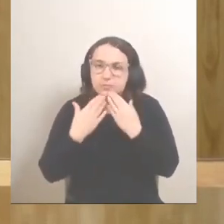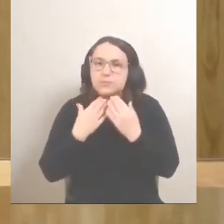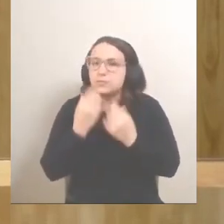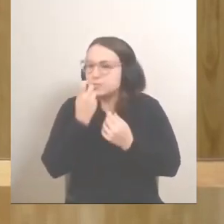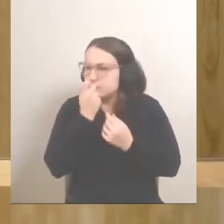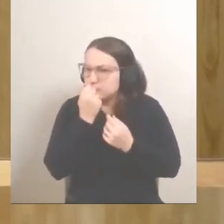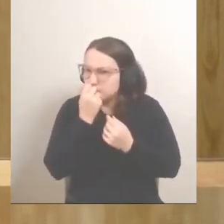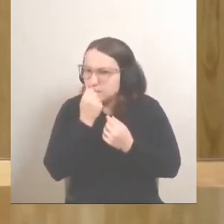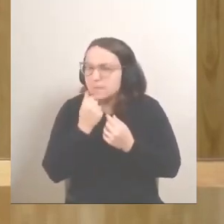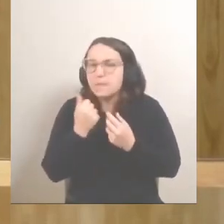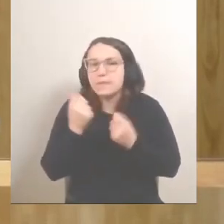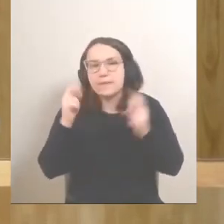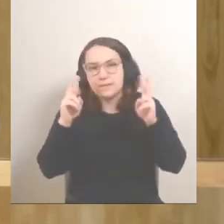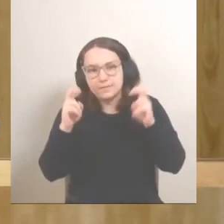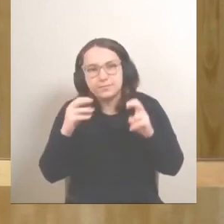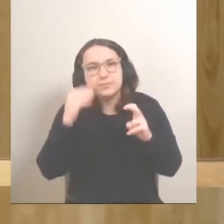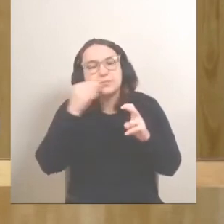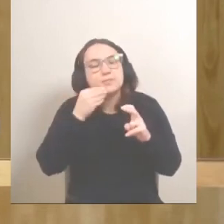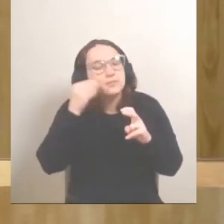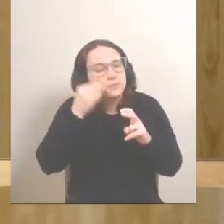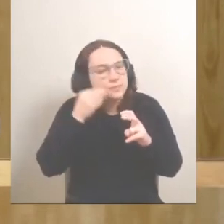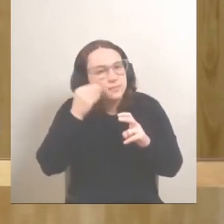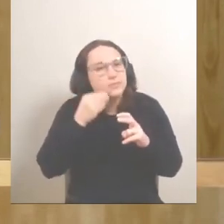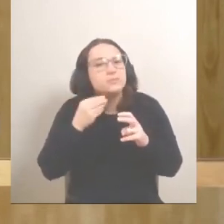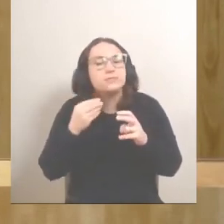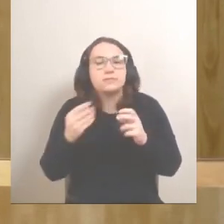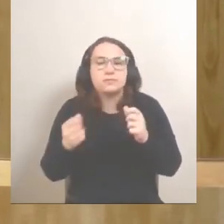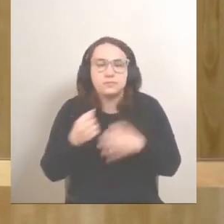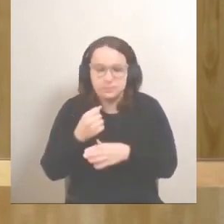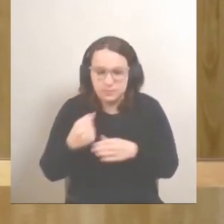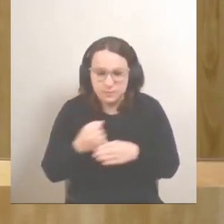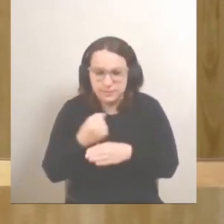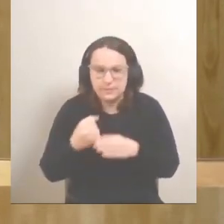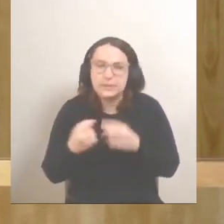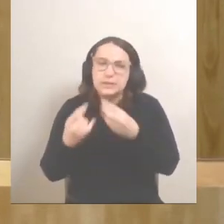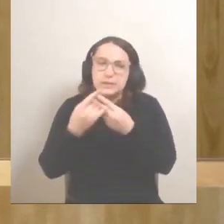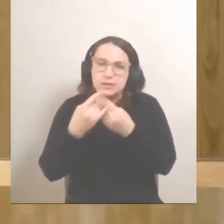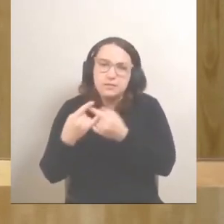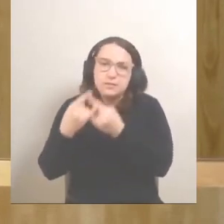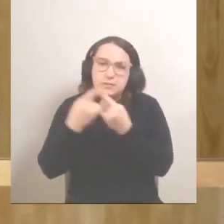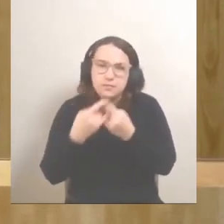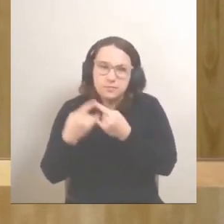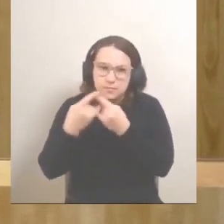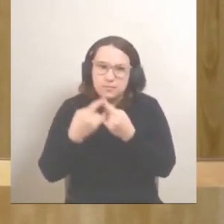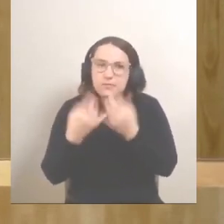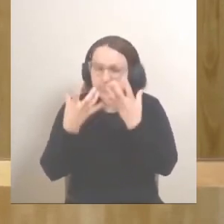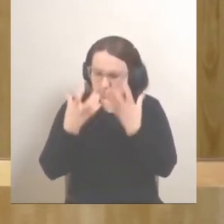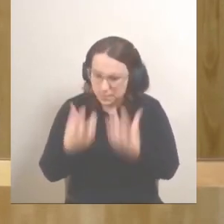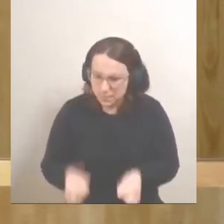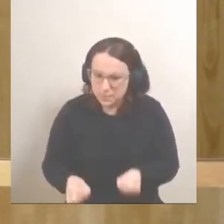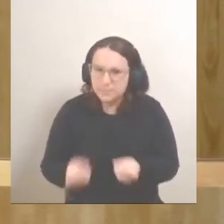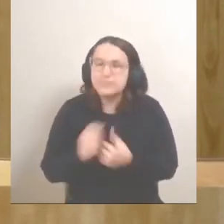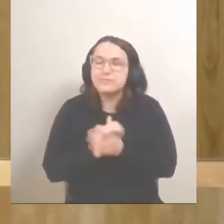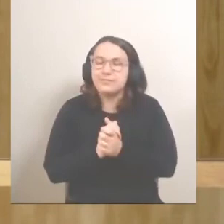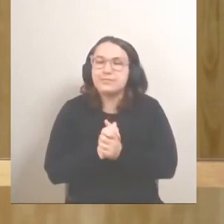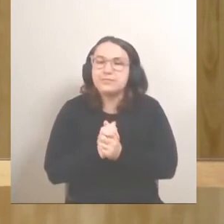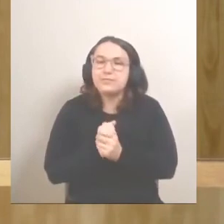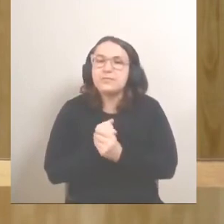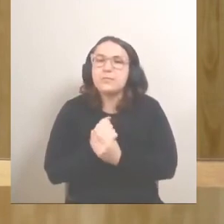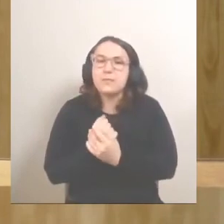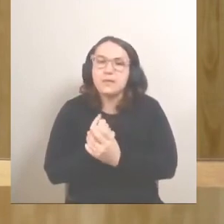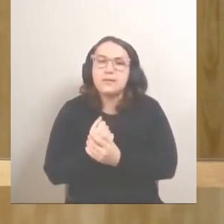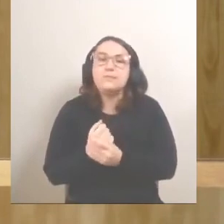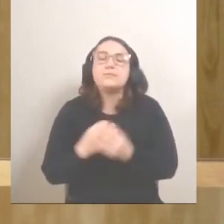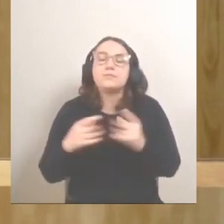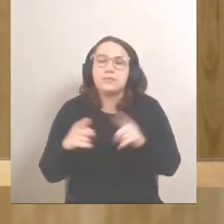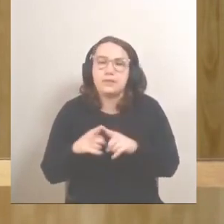do Limão, falar das experiências e cozinhar junto, fazendo uma live. Convite aceito. E olha aí, ele também